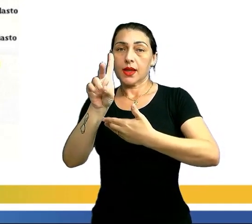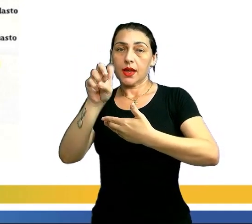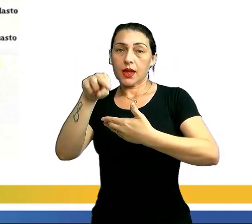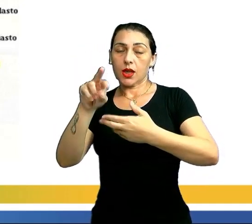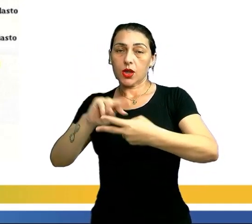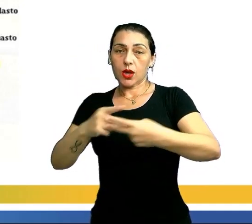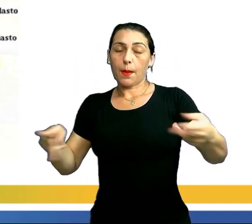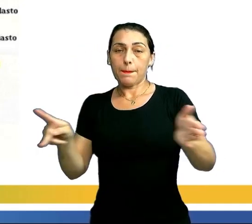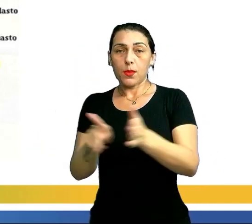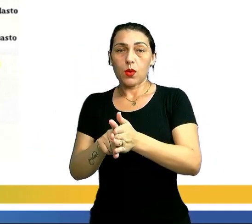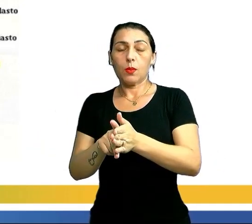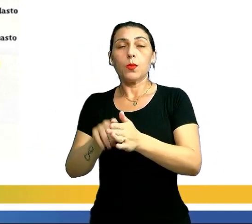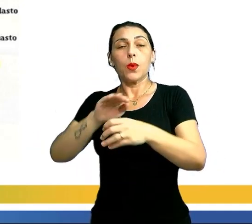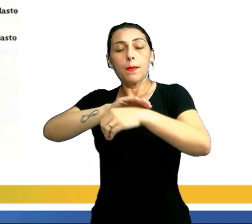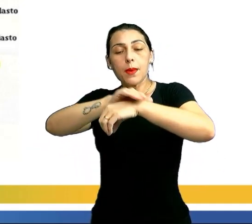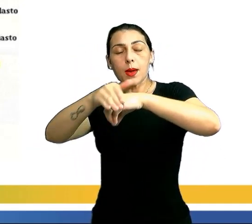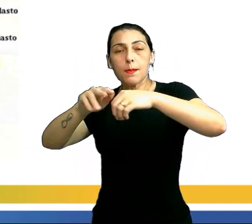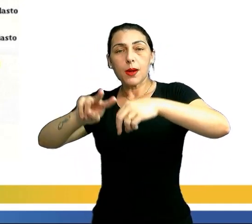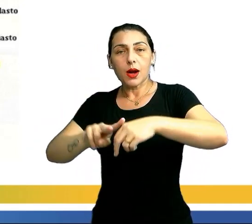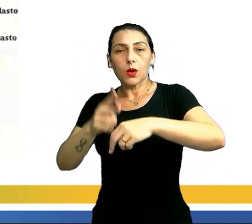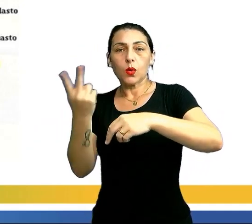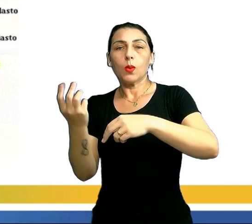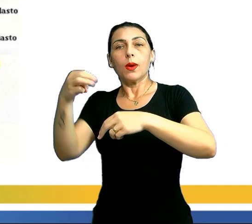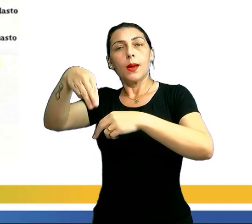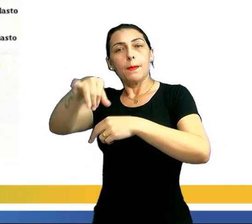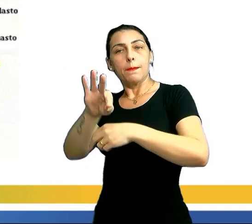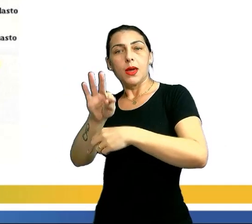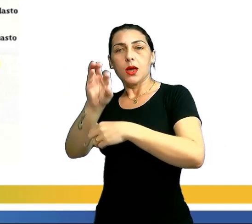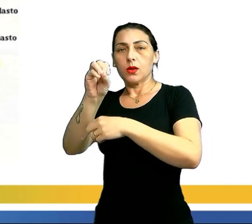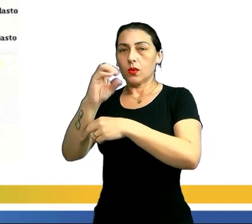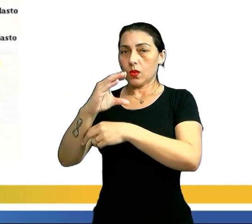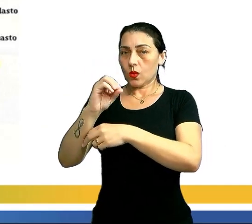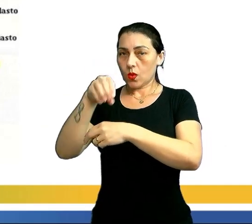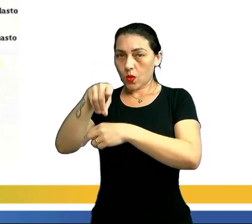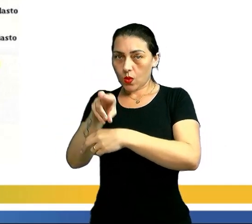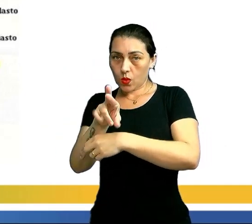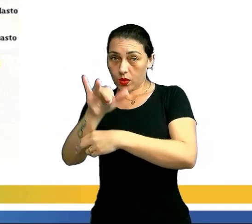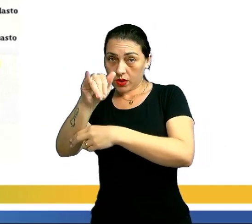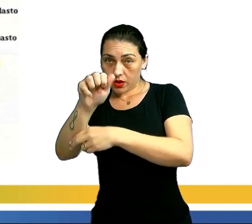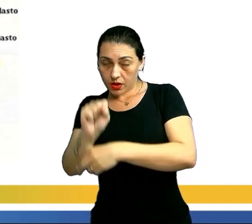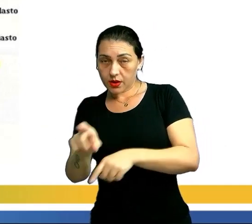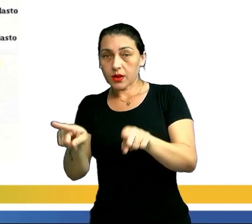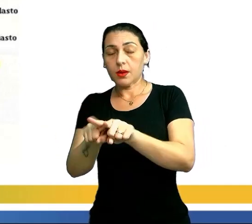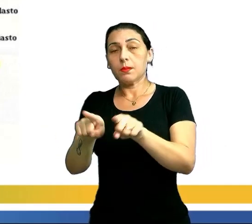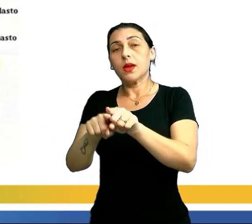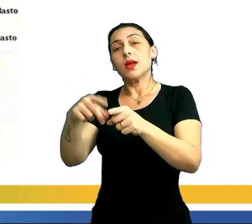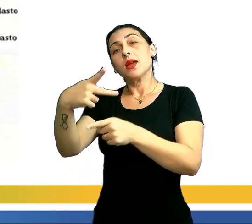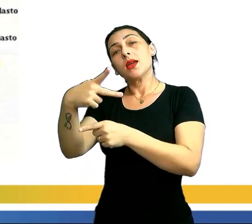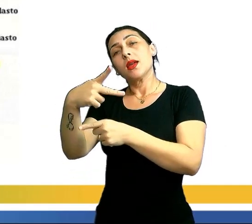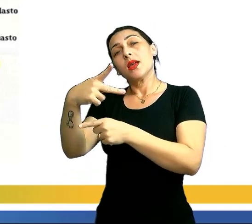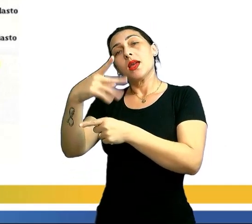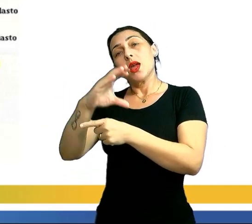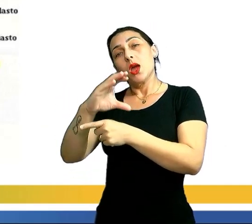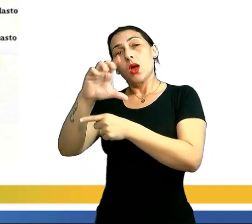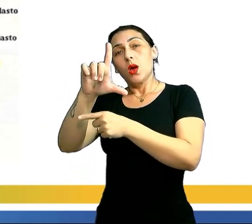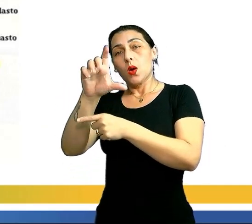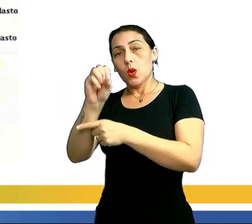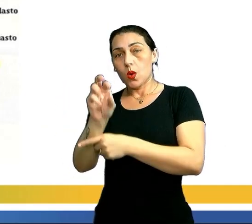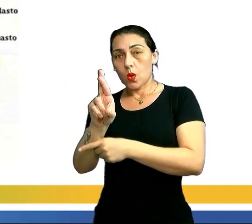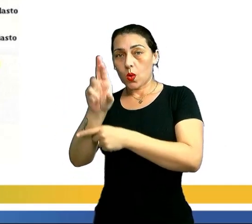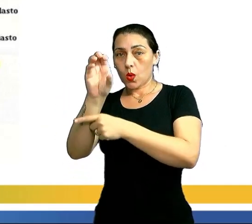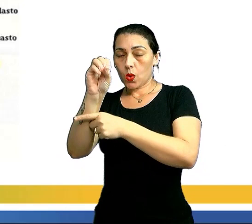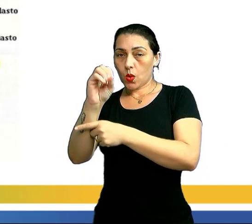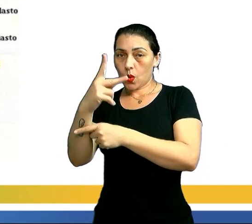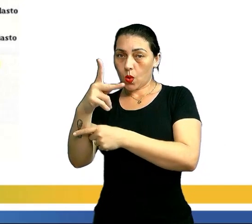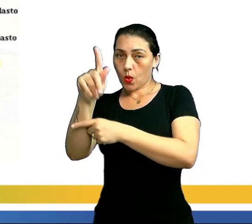próprio, membrana dupla, que são mitocôndrias e cloroplastos. Ok? Mitocôndrias estão evidentes na